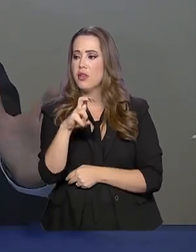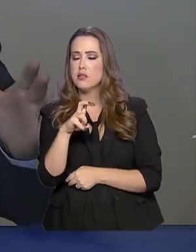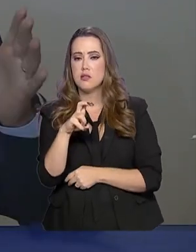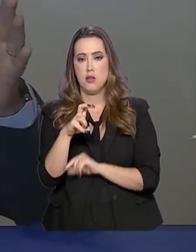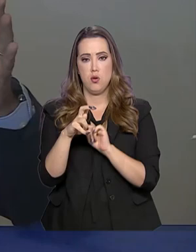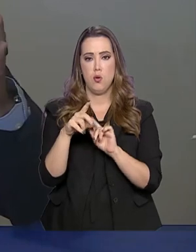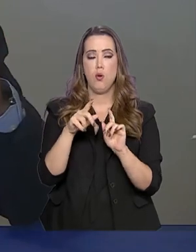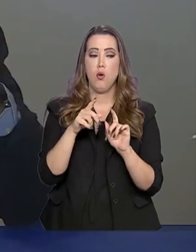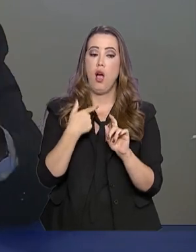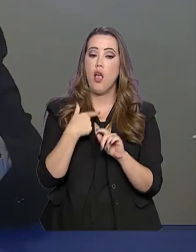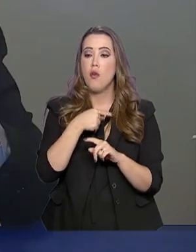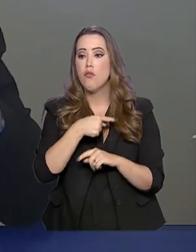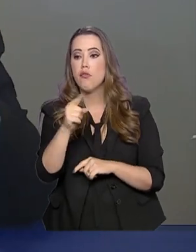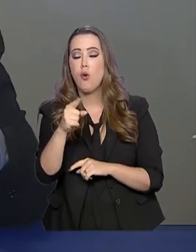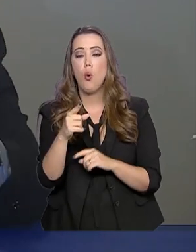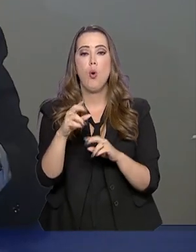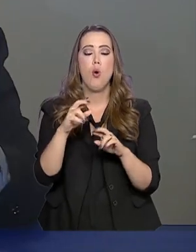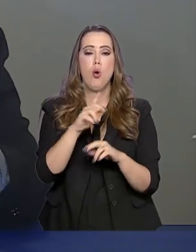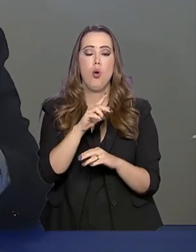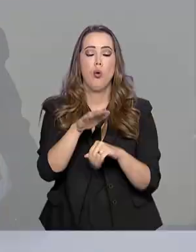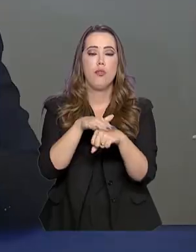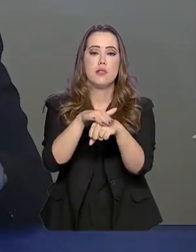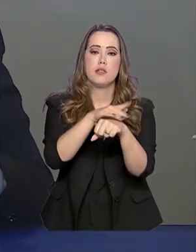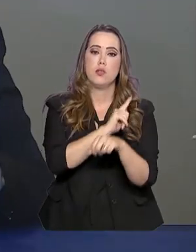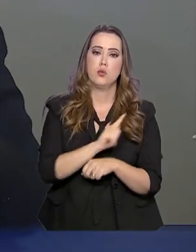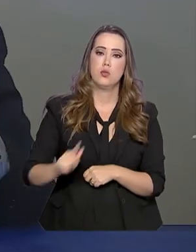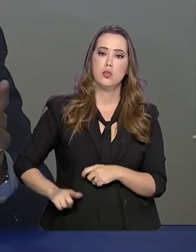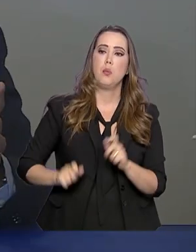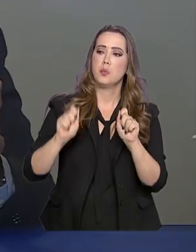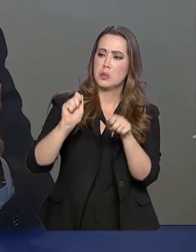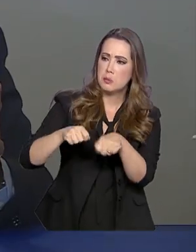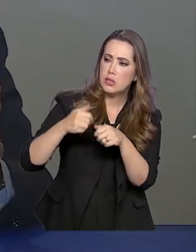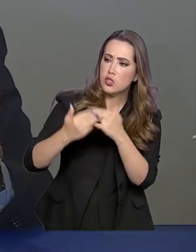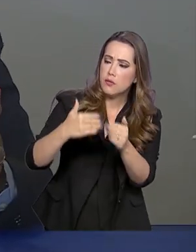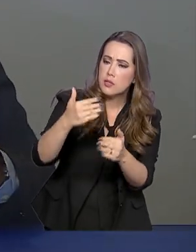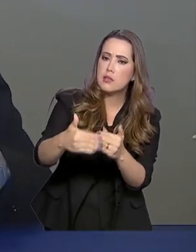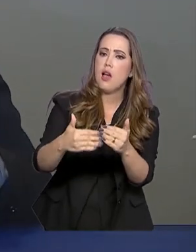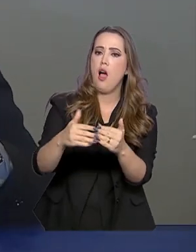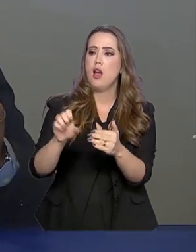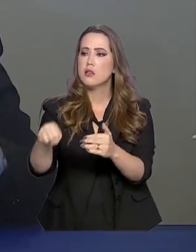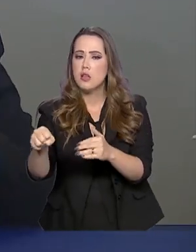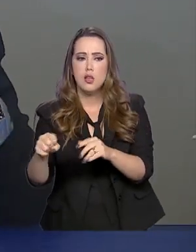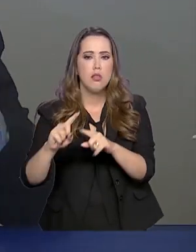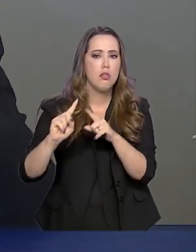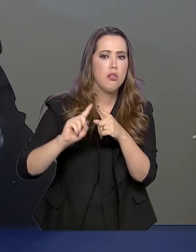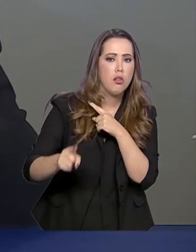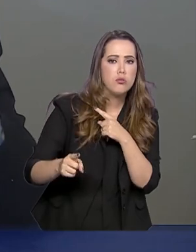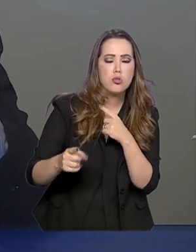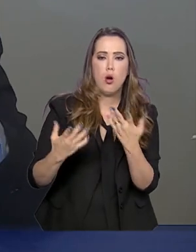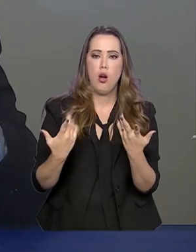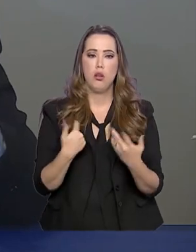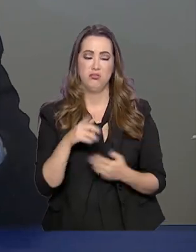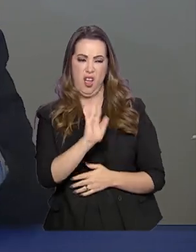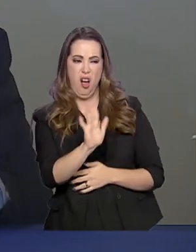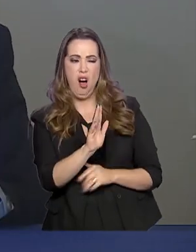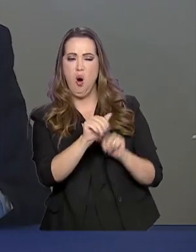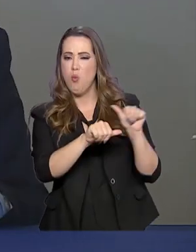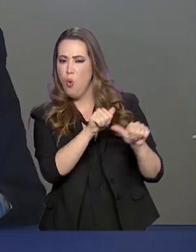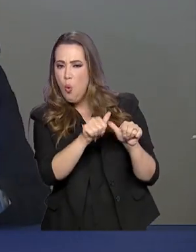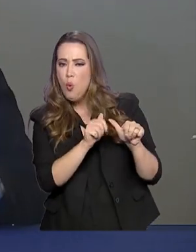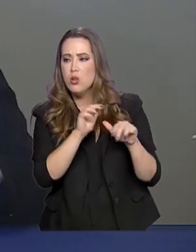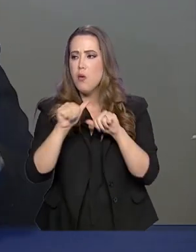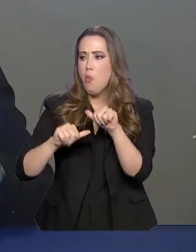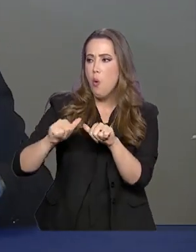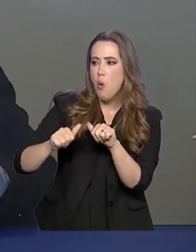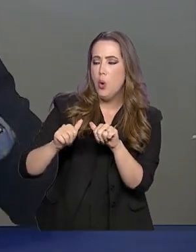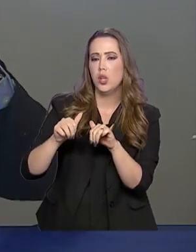temos condições de fazer isso aqui e avançar nisso aqui. Concordam? Discordo? Ah, não, queremos que mude essa prioridade, o